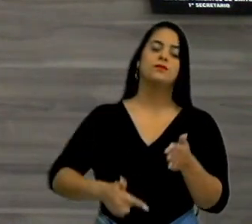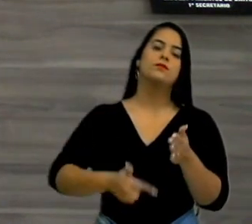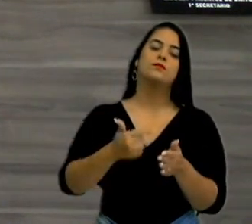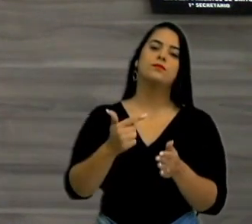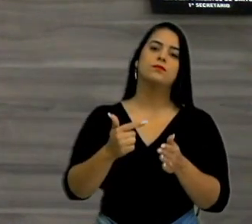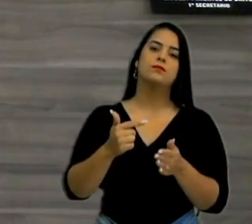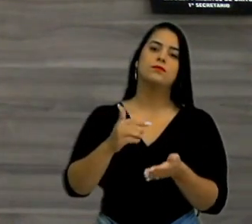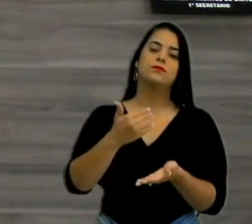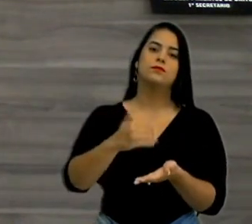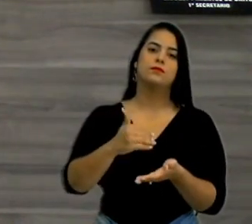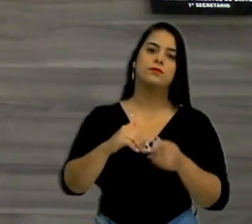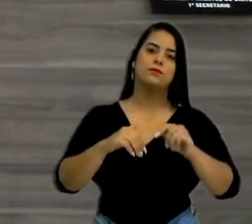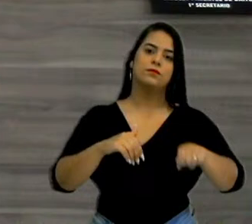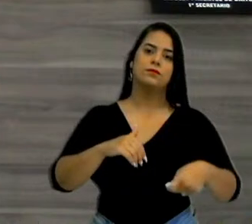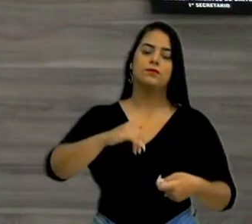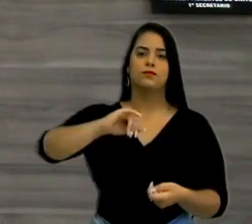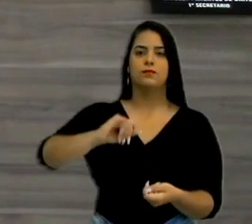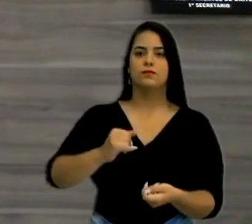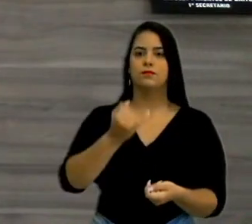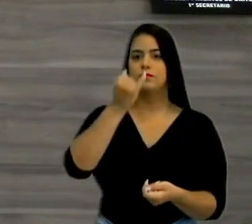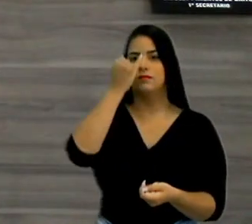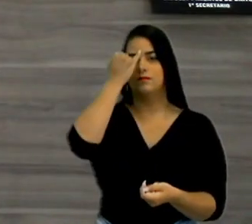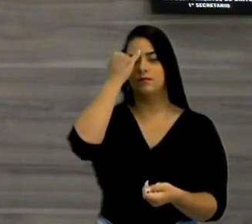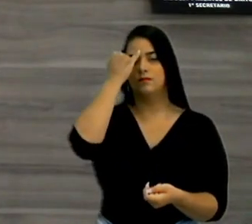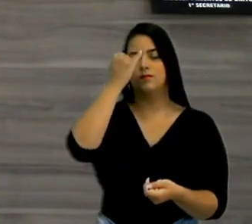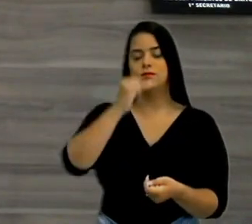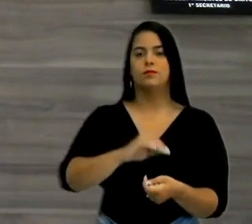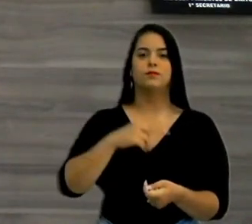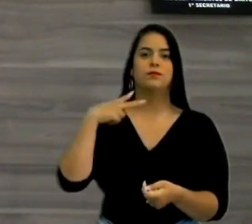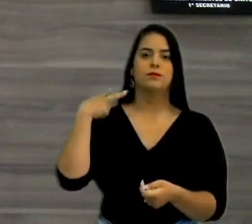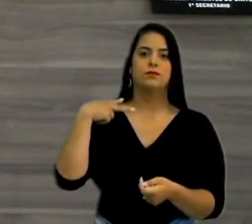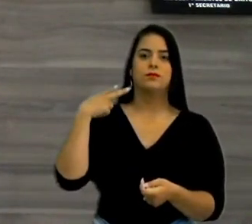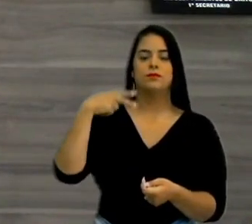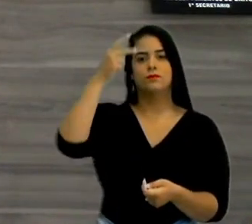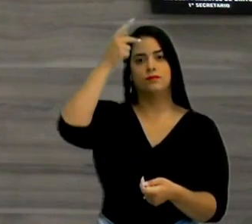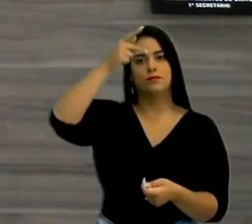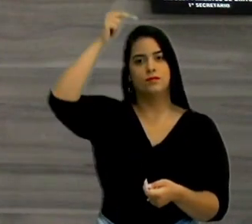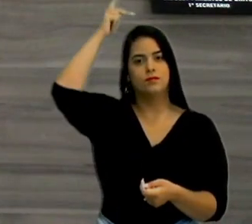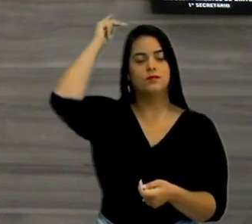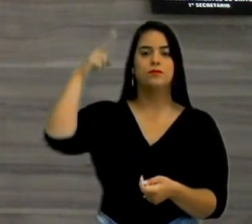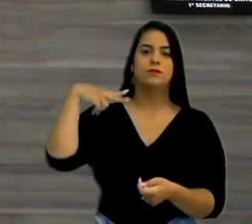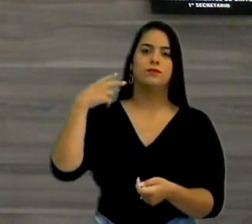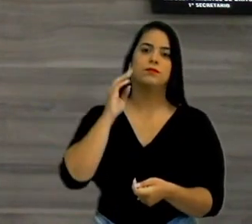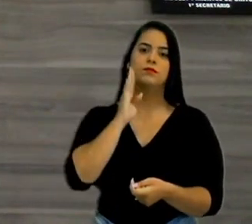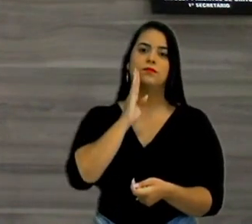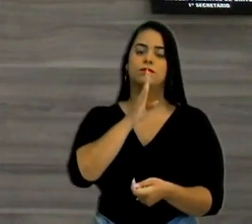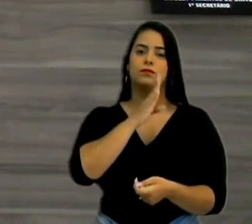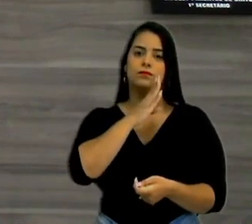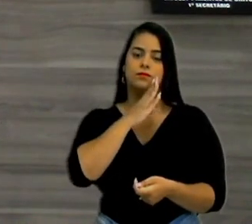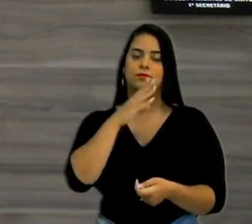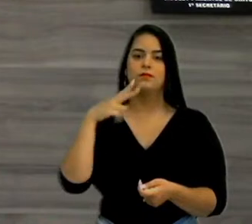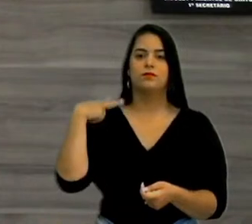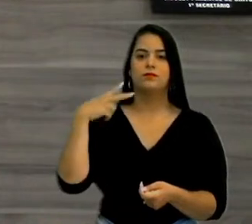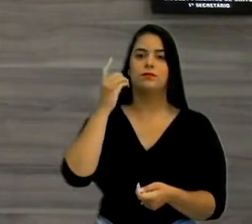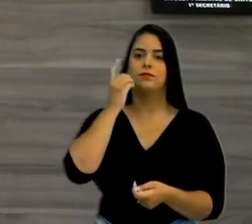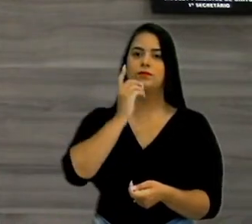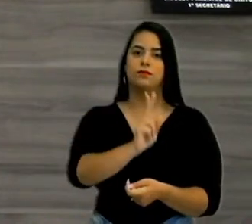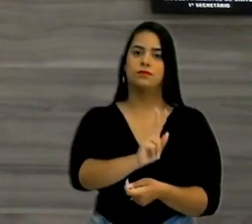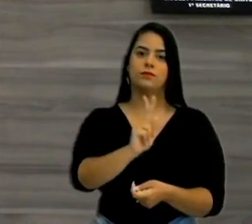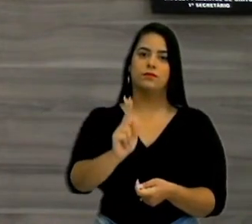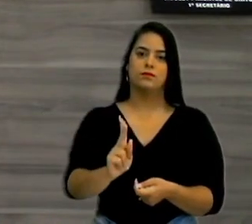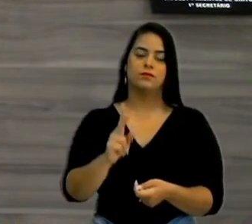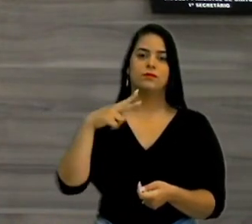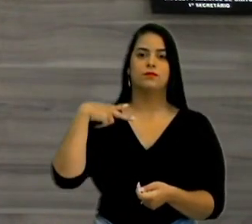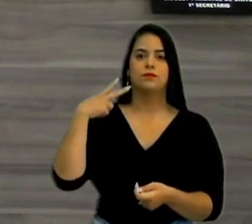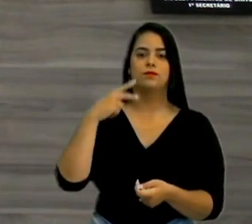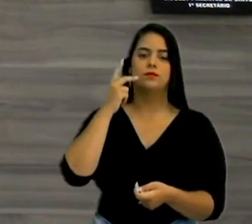João Batista Santos da Silva, vereador Antônio Pacheco Sintra, vereador Bruno Cavalcante Braga, vereador Diogo Cavalcante Gomes, vereador